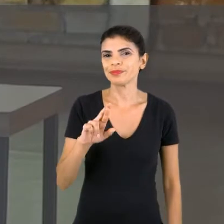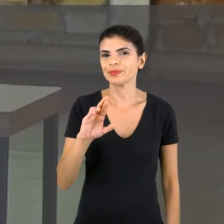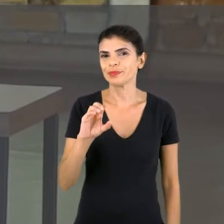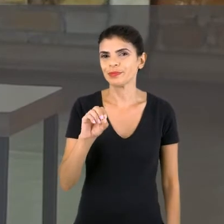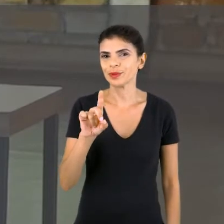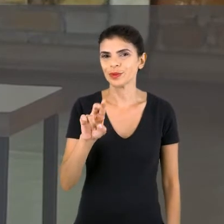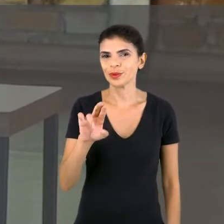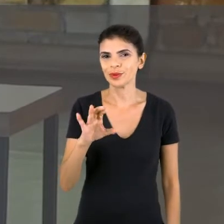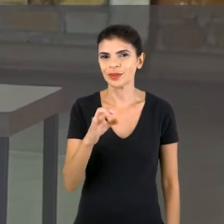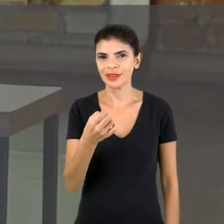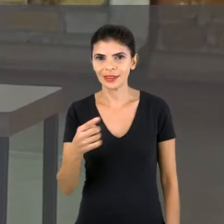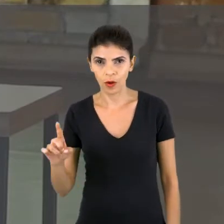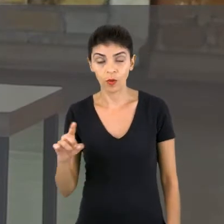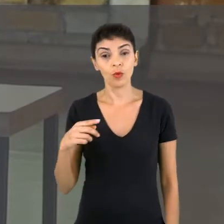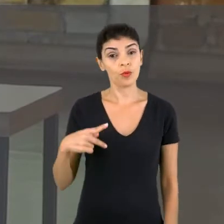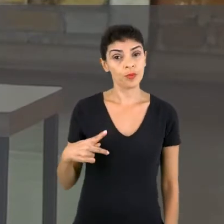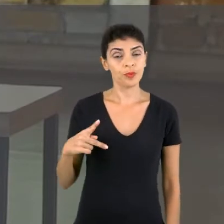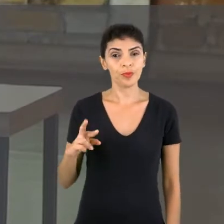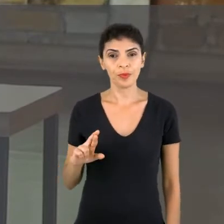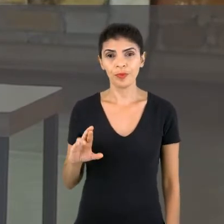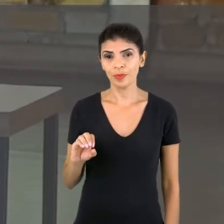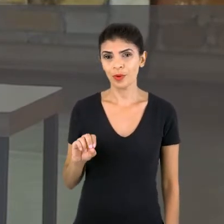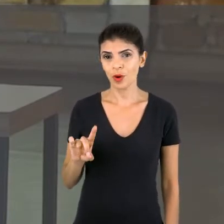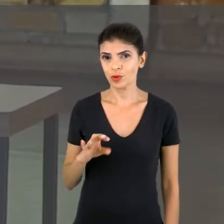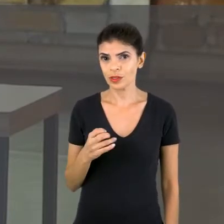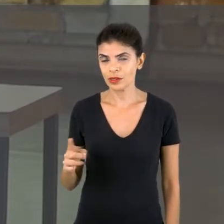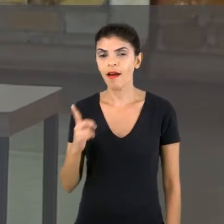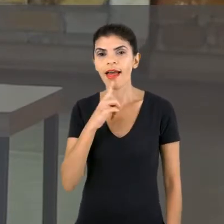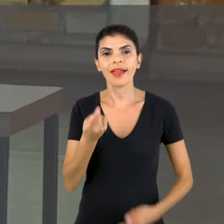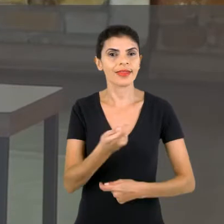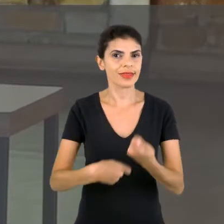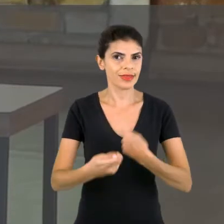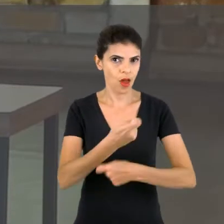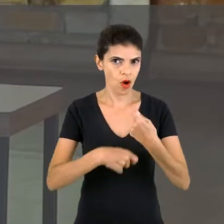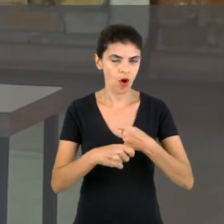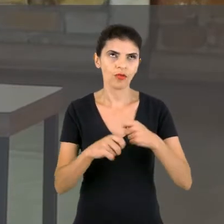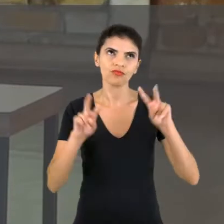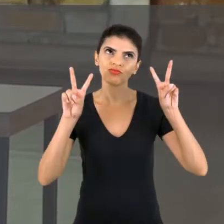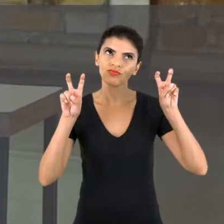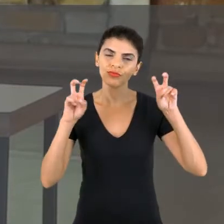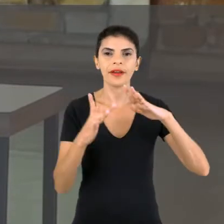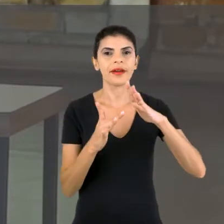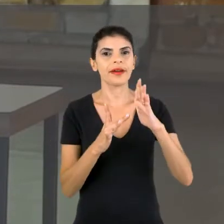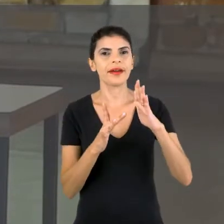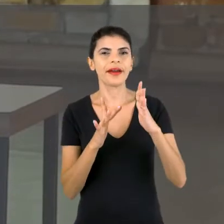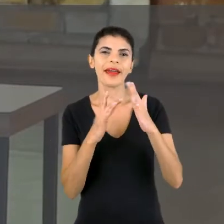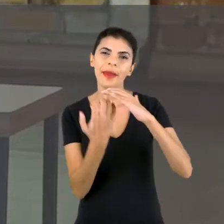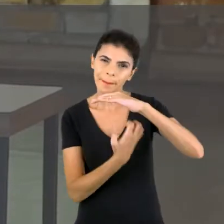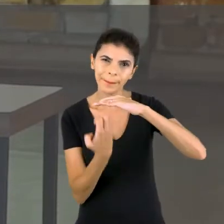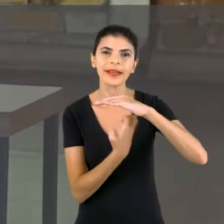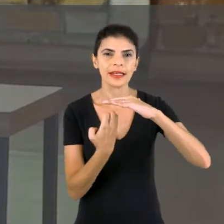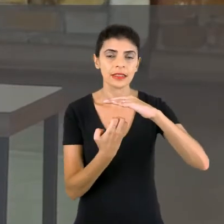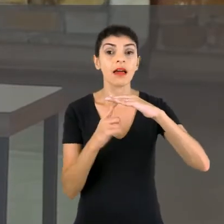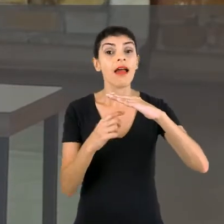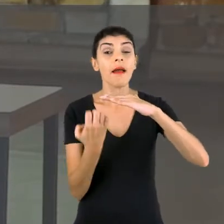produção. O encontro de produção, ele é o que vai manter essa estrutura do negócio, da empresa viva. Nesse